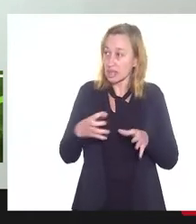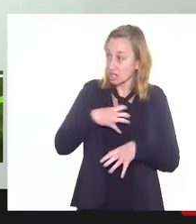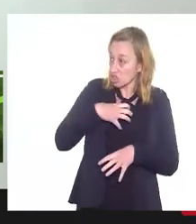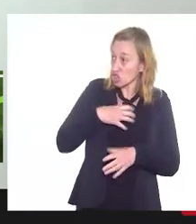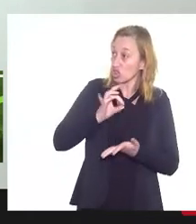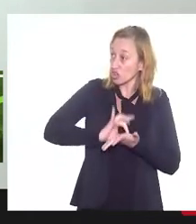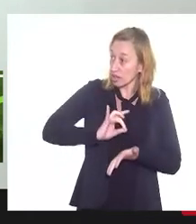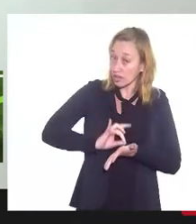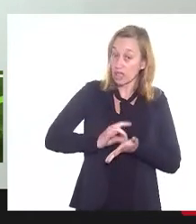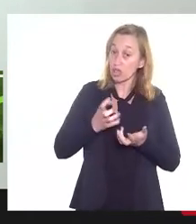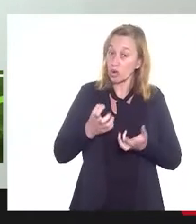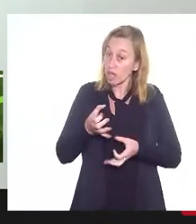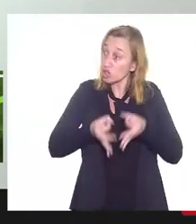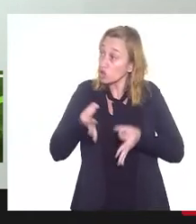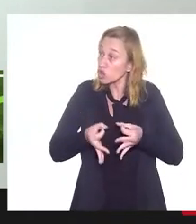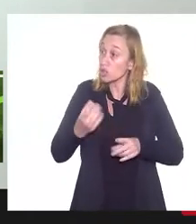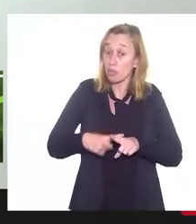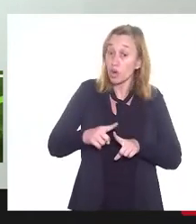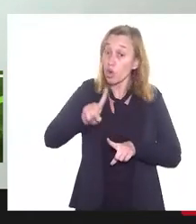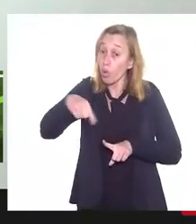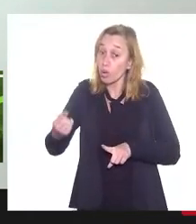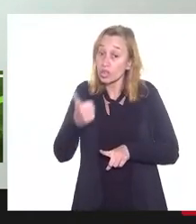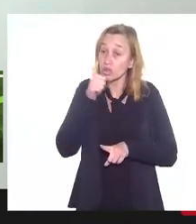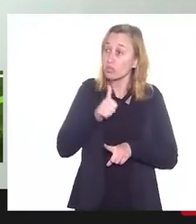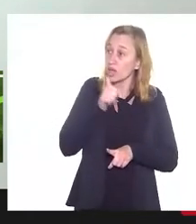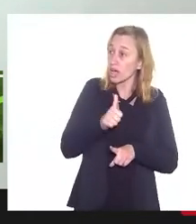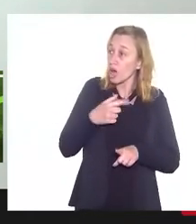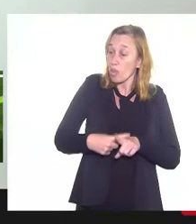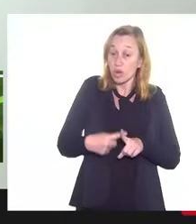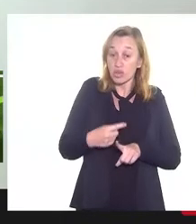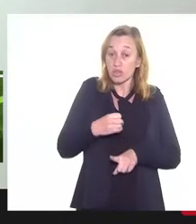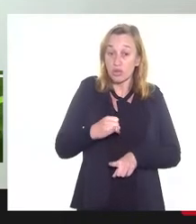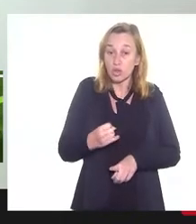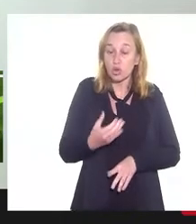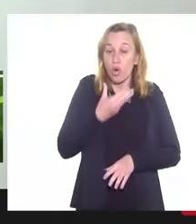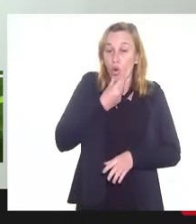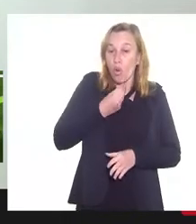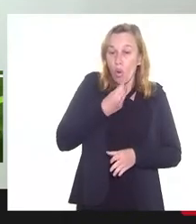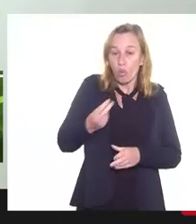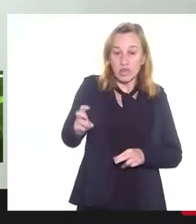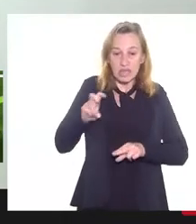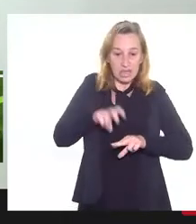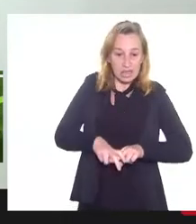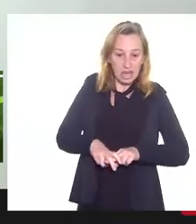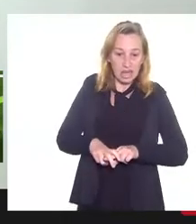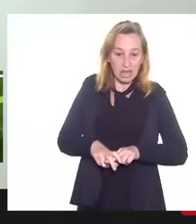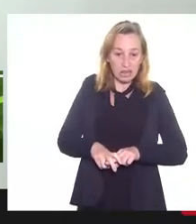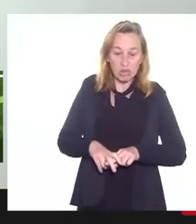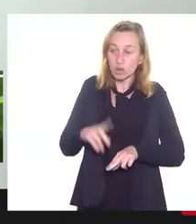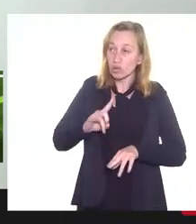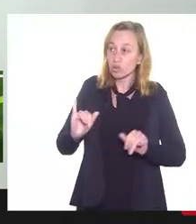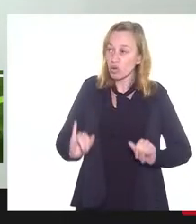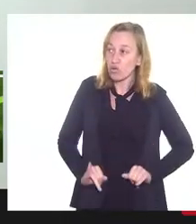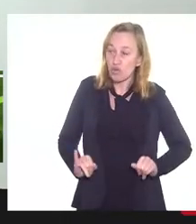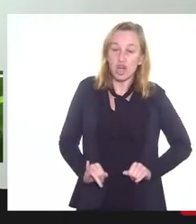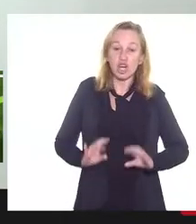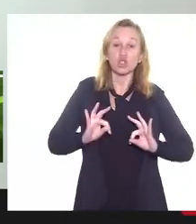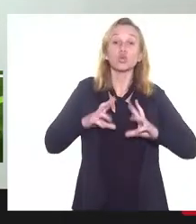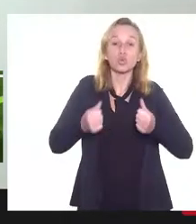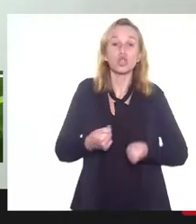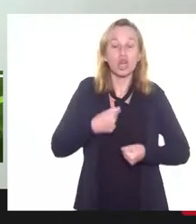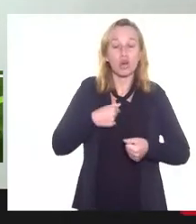na verdade, o que eu quero é justiça para que outras mulheres, porque se fosse um homem sentado na cadeira, talvez não tivesse sofrido tudo que eu sofri